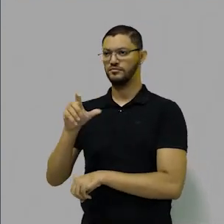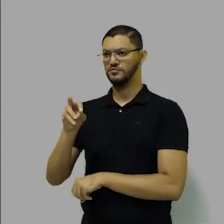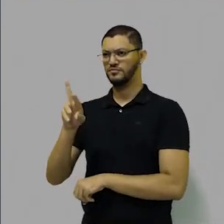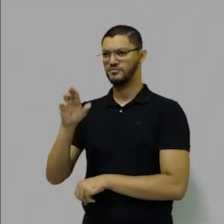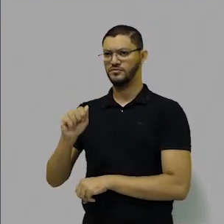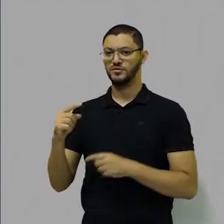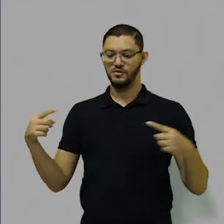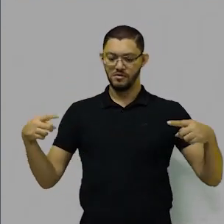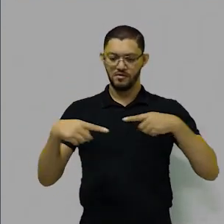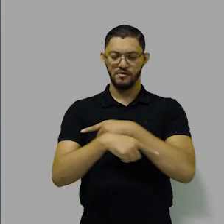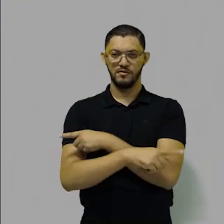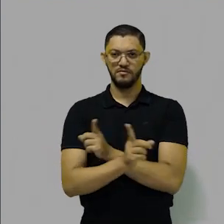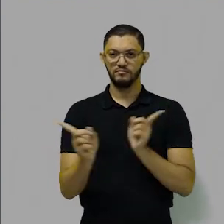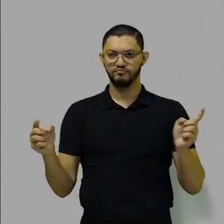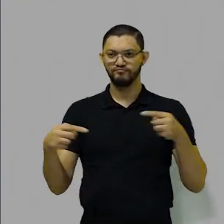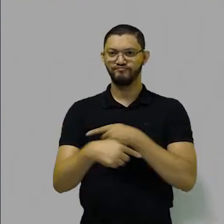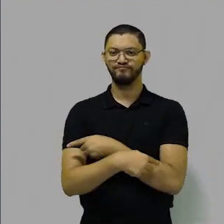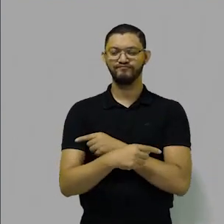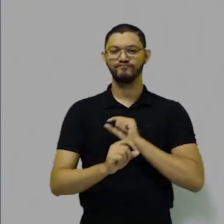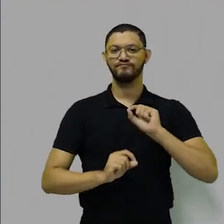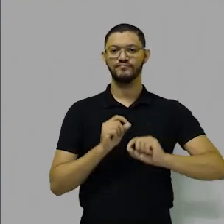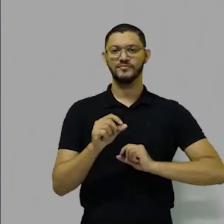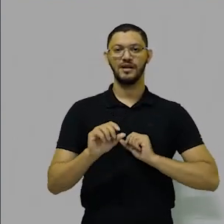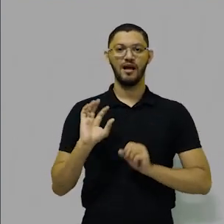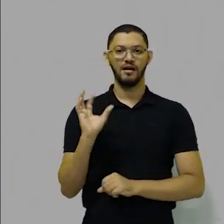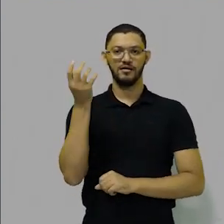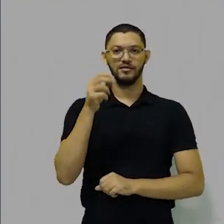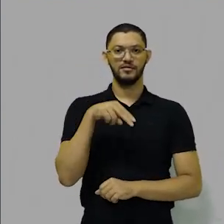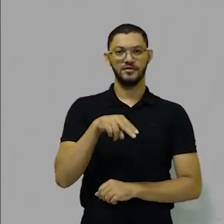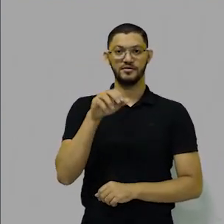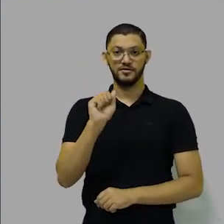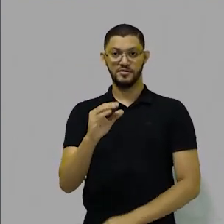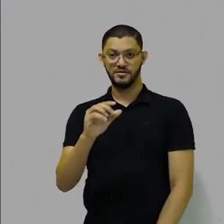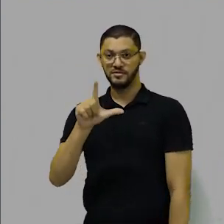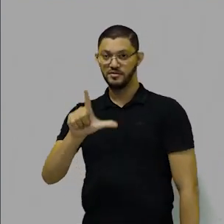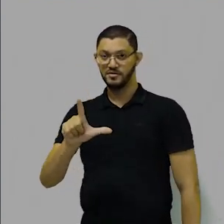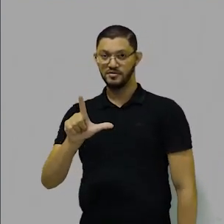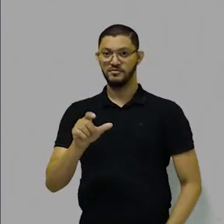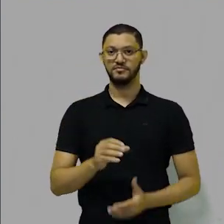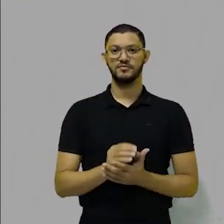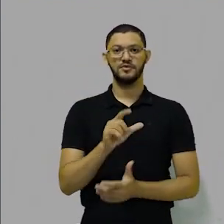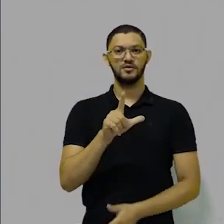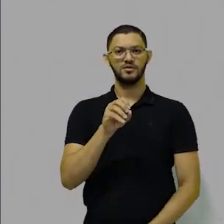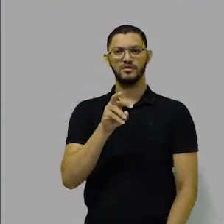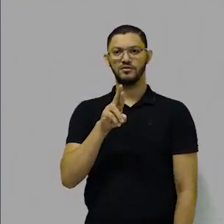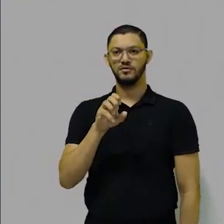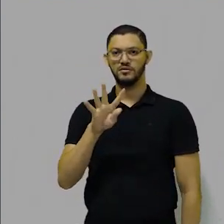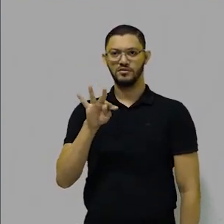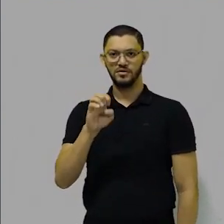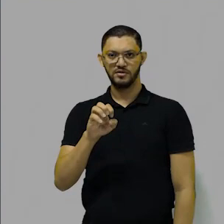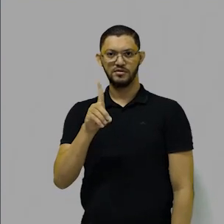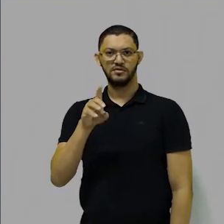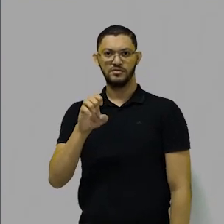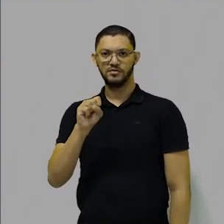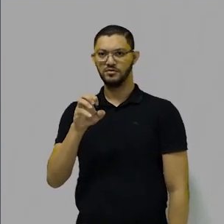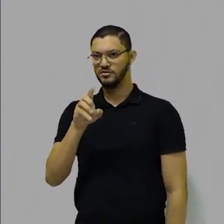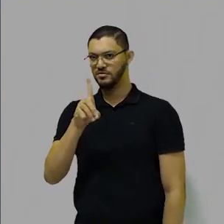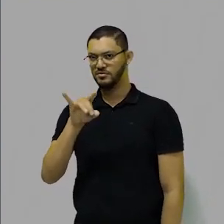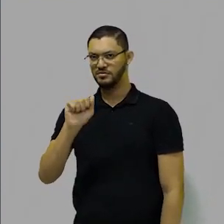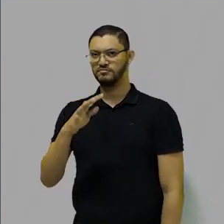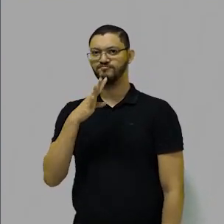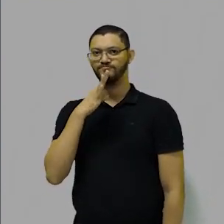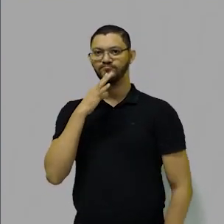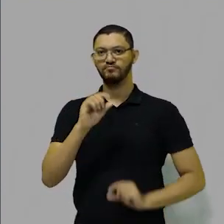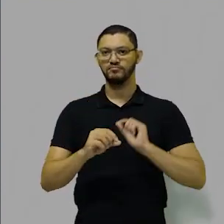e vice-versa, gerando o que nós chamamos de NaCl, o cloreto de sódio, que conhecemos